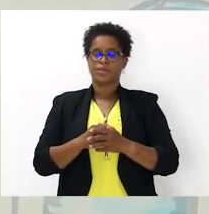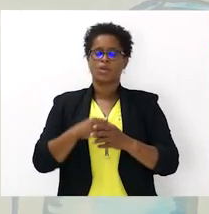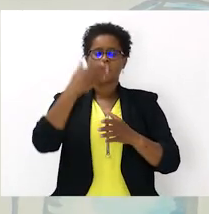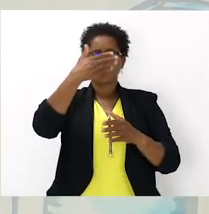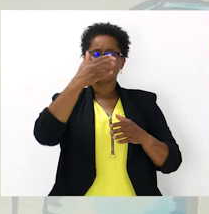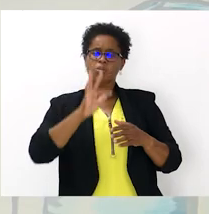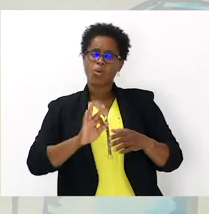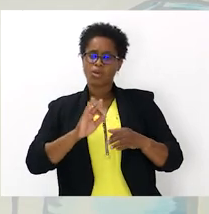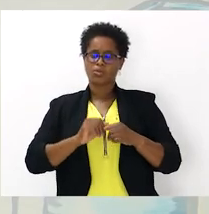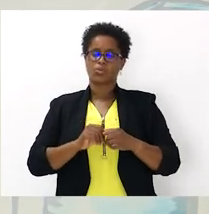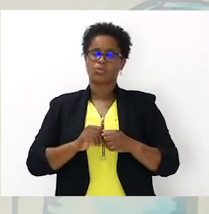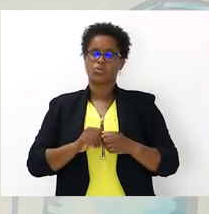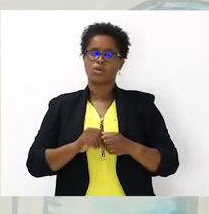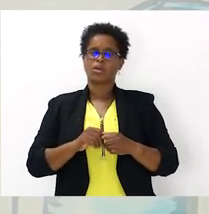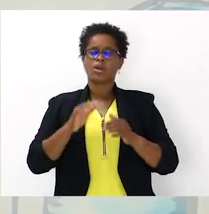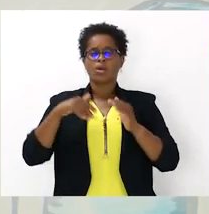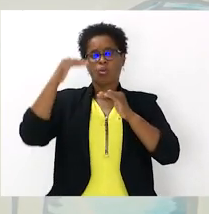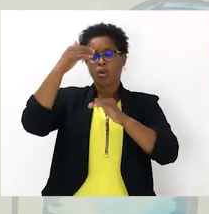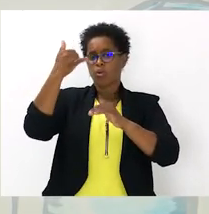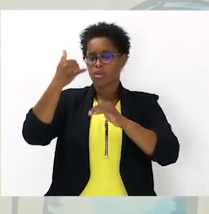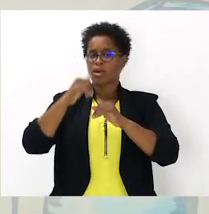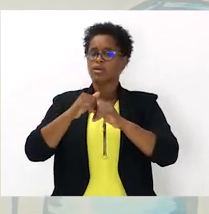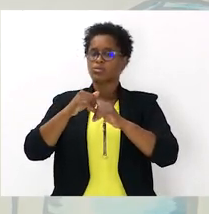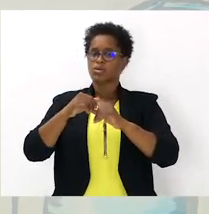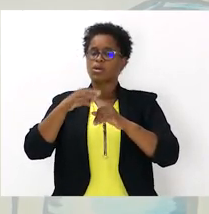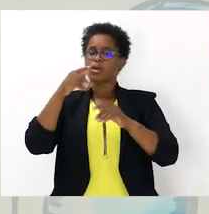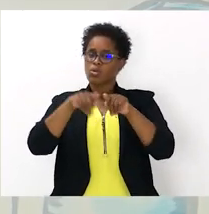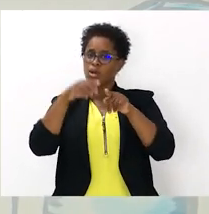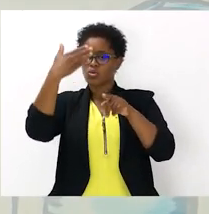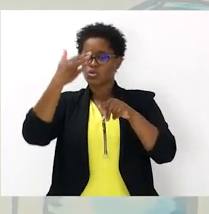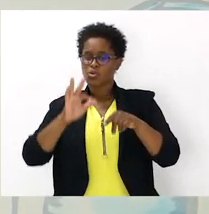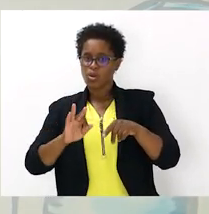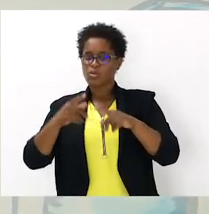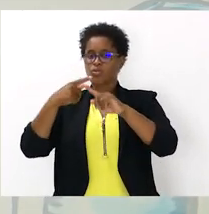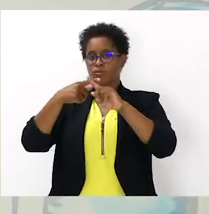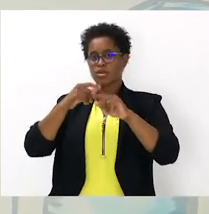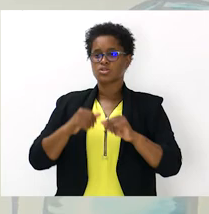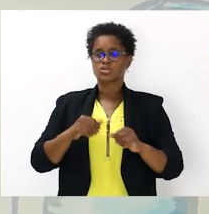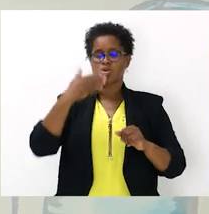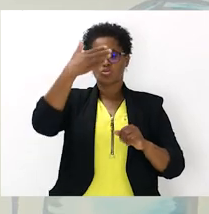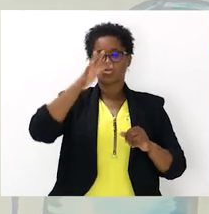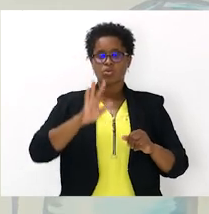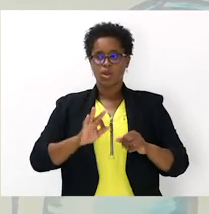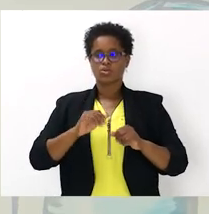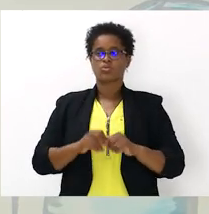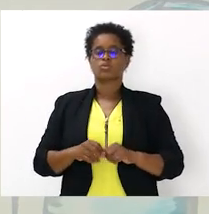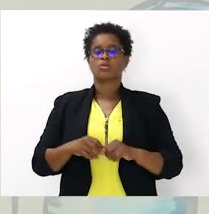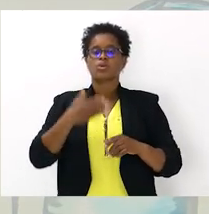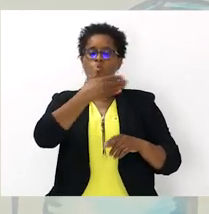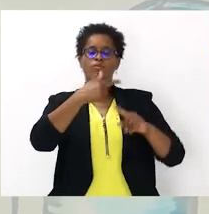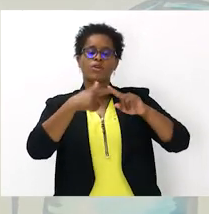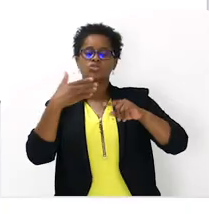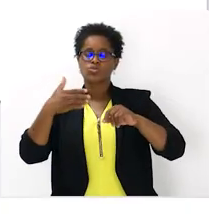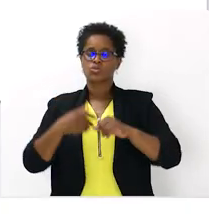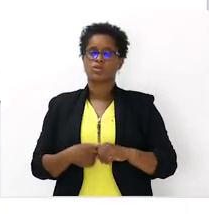1 sobre 4 ao quadrado é 1 sobre 4 vezes 1 sobre 4. 1 vezes